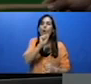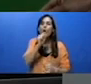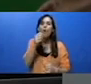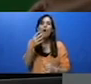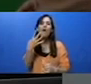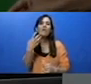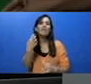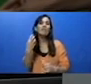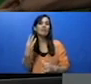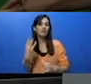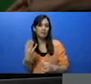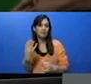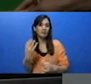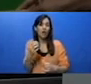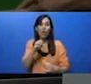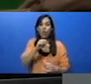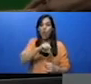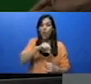843,